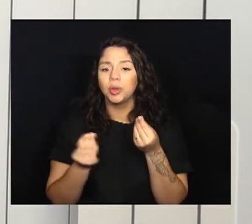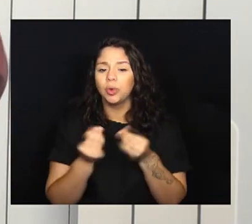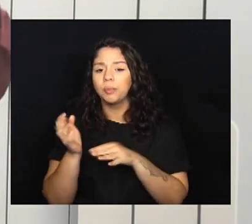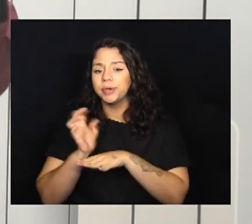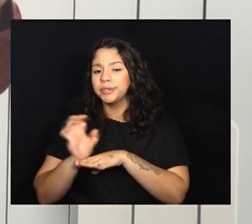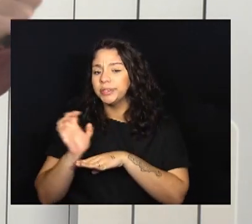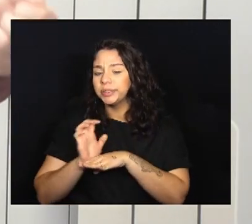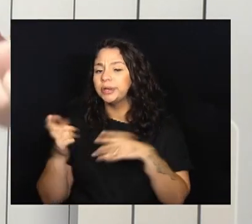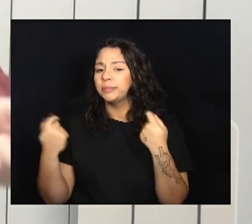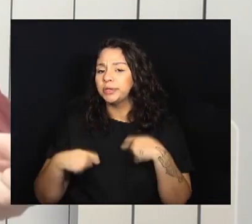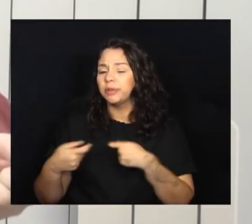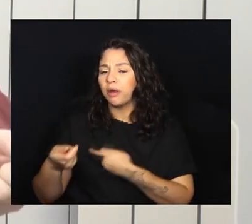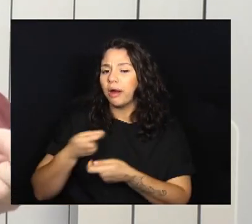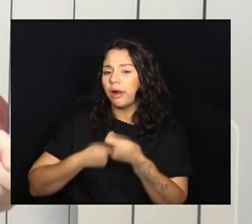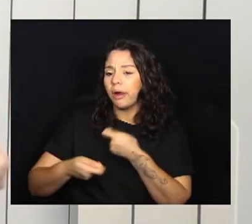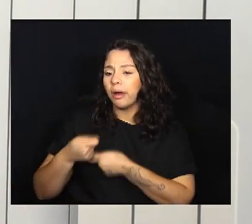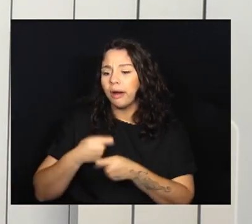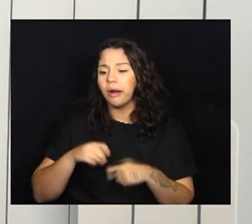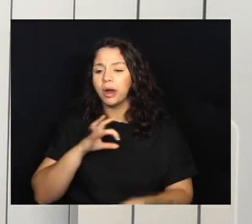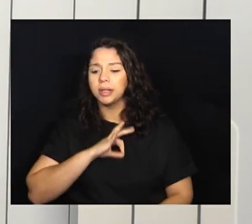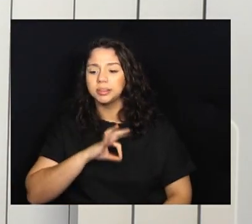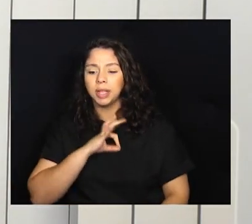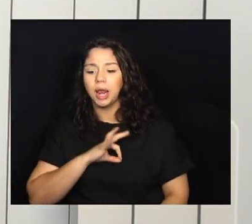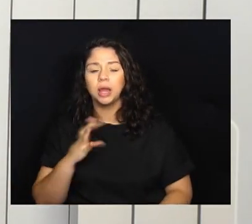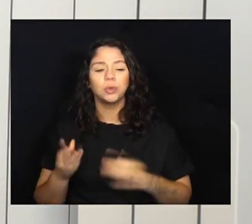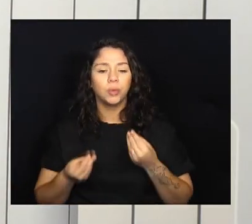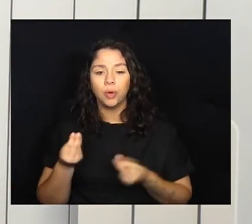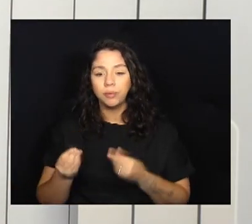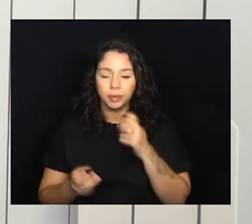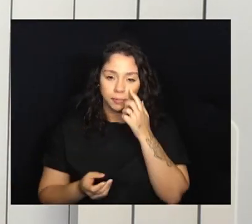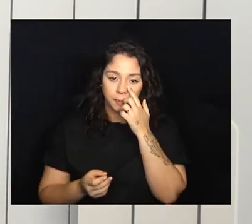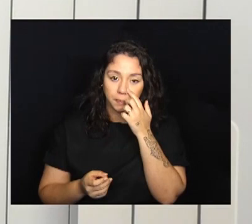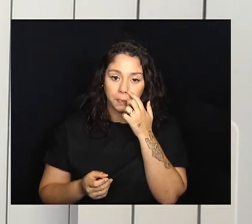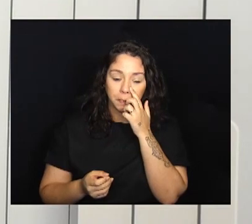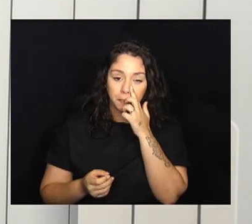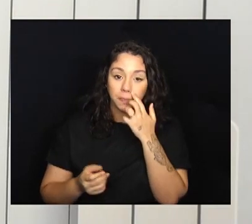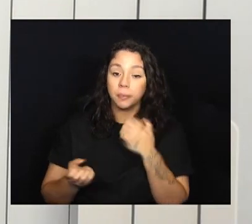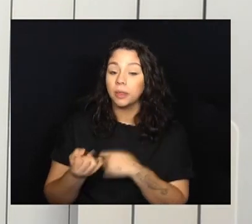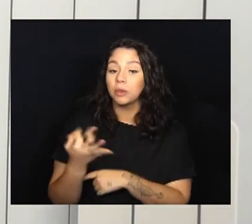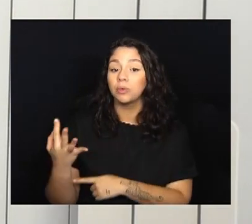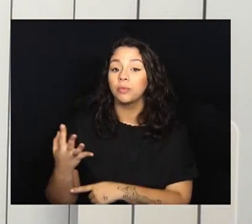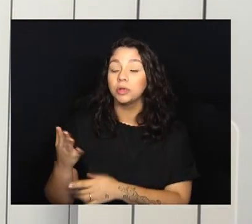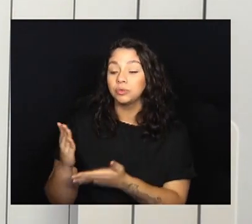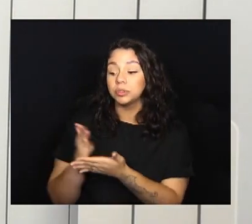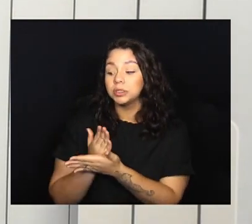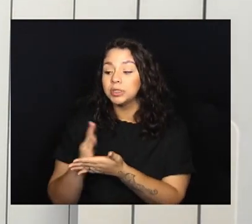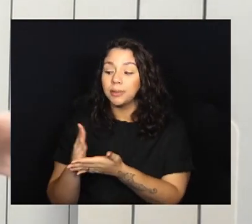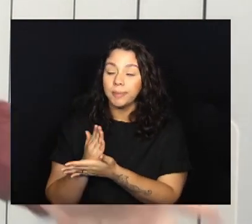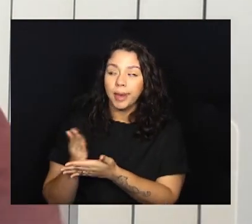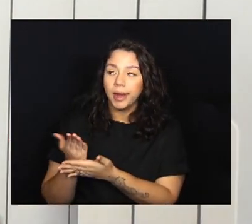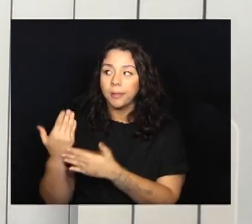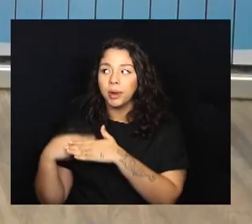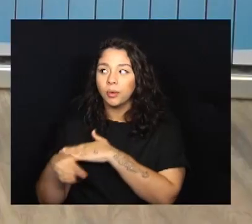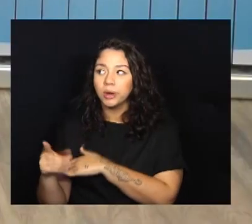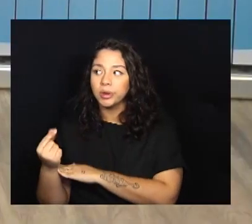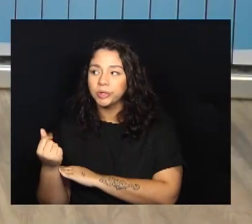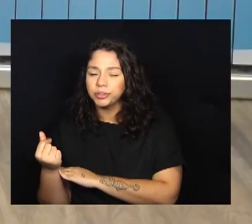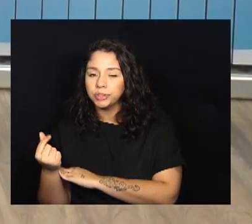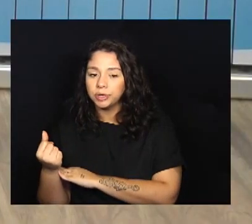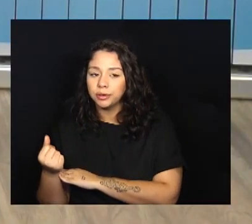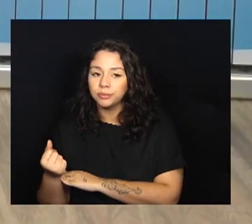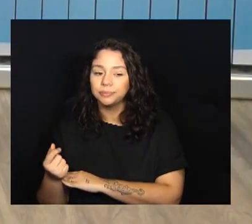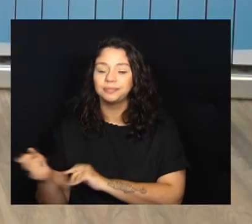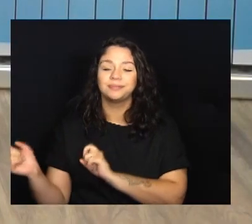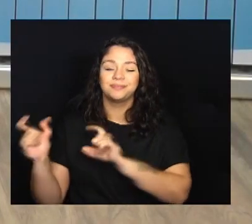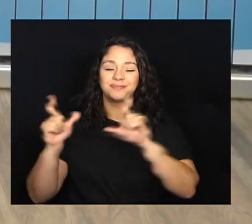devem administrar o salário? Quanto separar por mês para uma poupança, por exemplo? O quadro Na